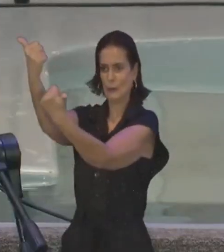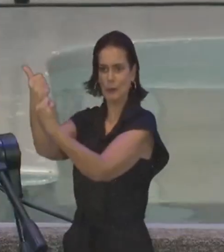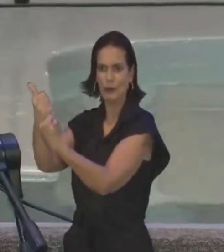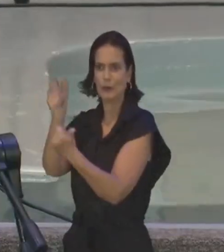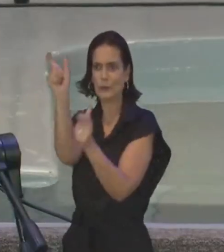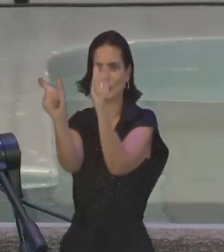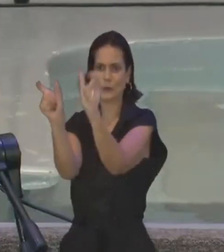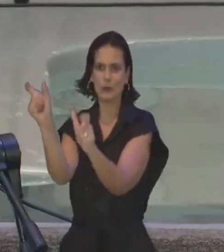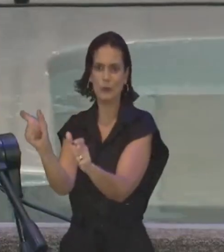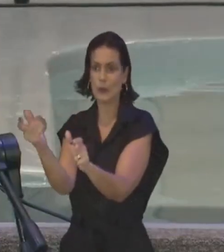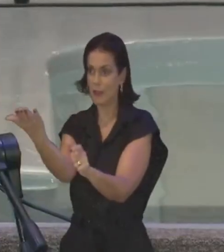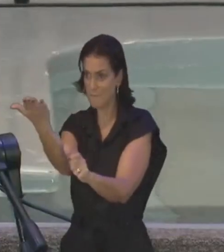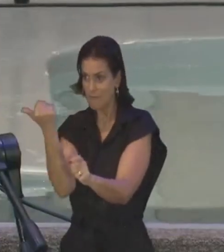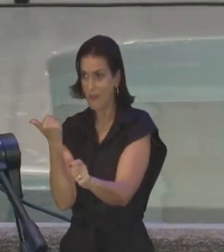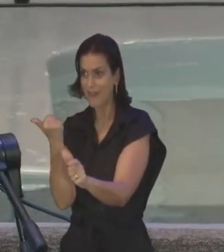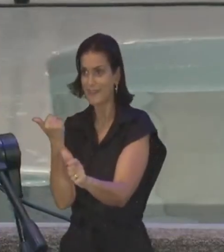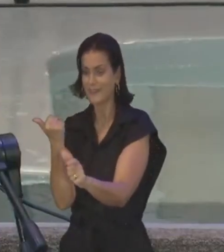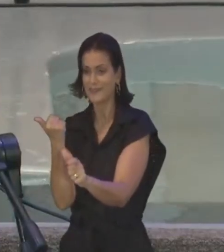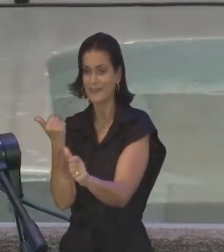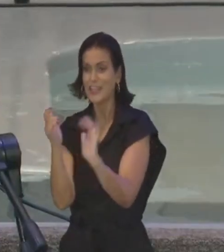entendimento: vinde,